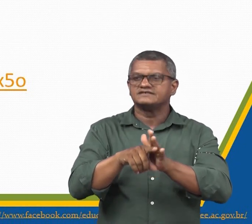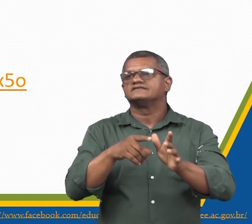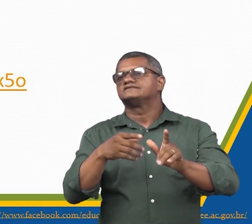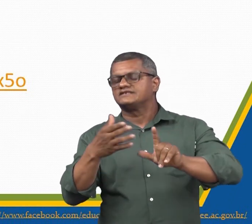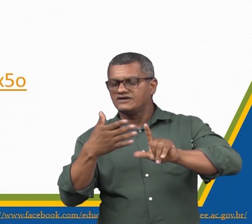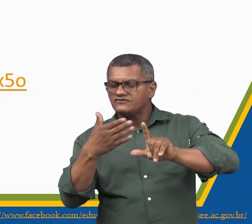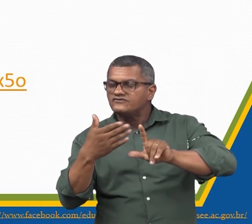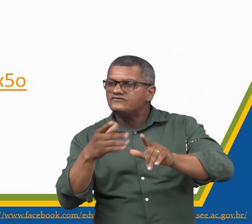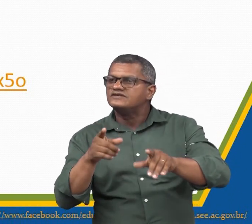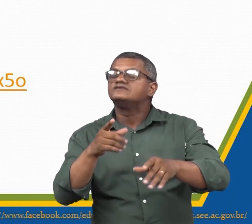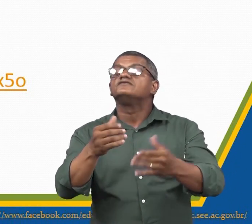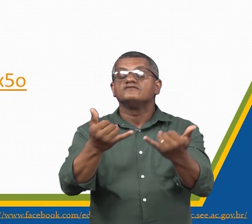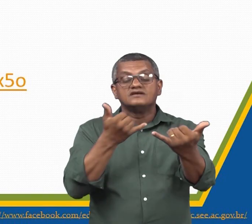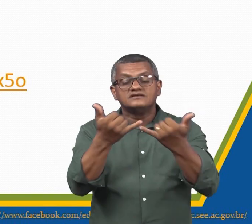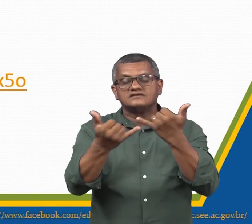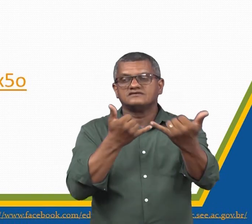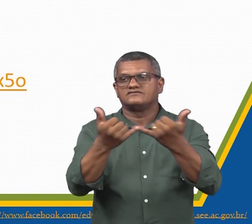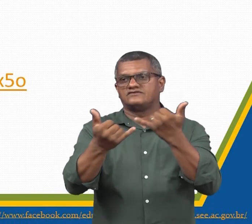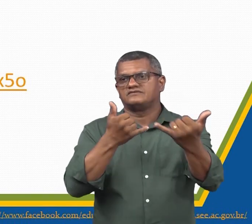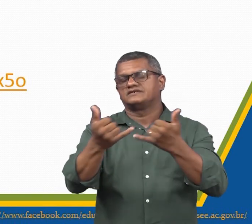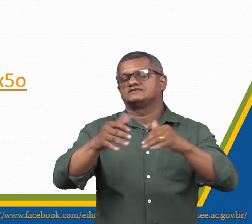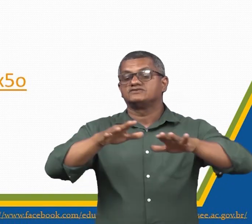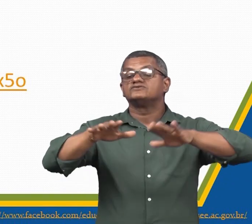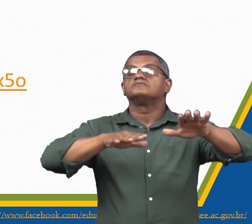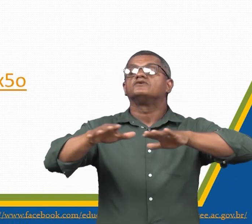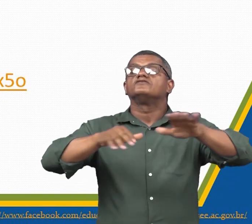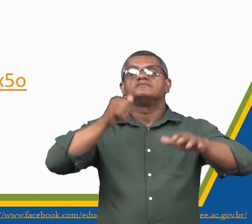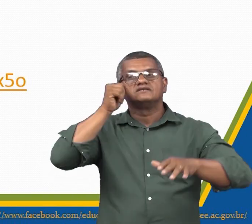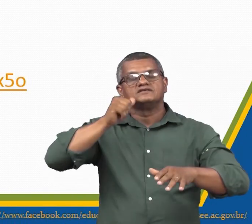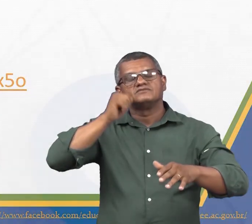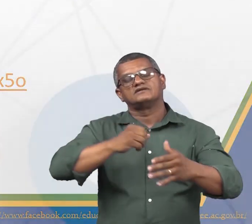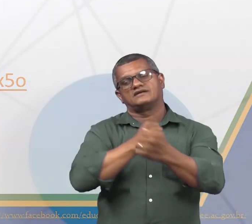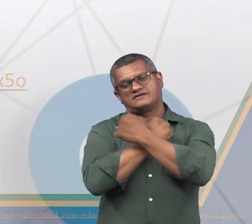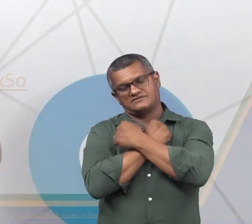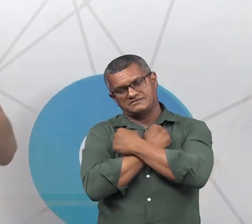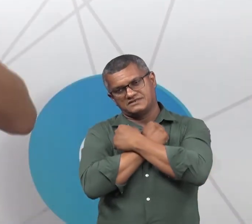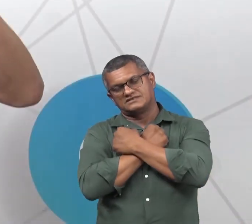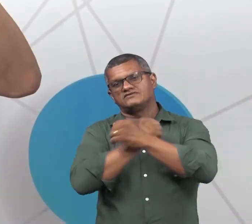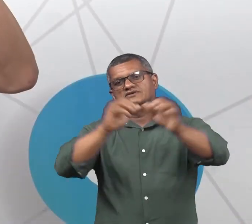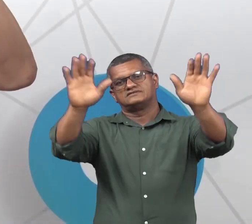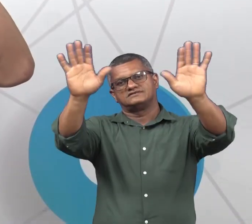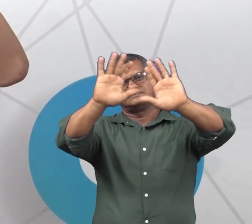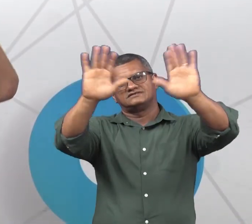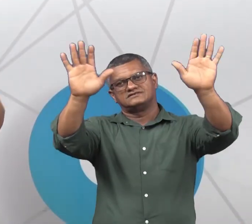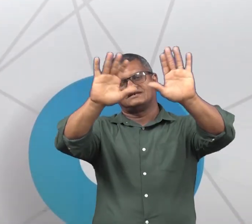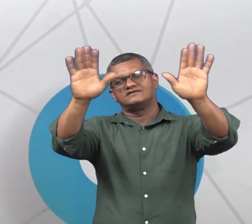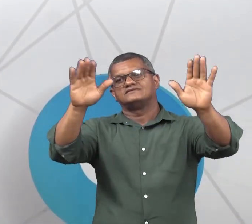pesquisa em vídeo, informações a respeito do movimento feminista.